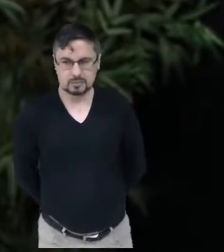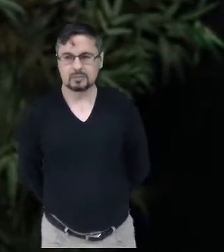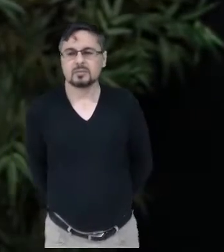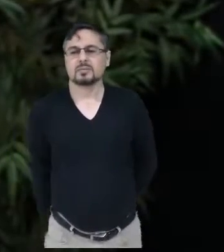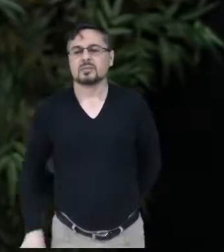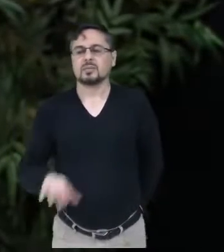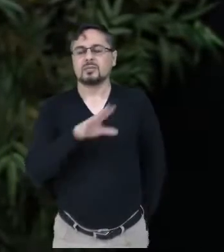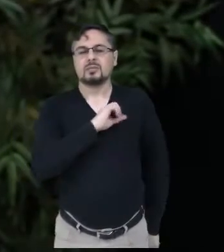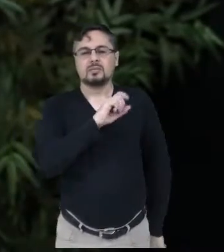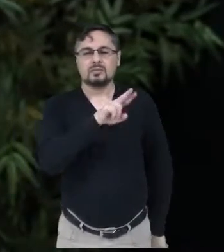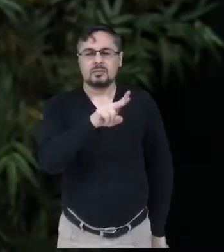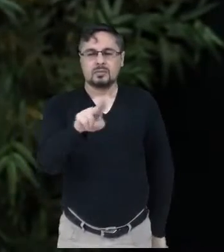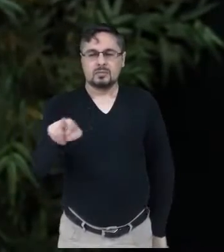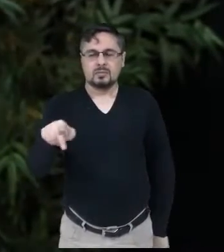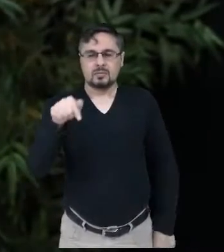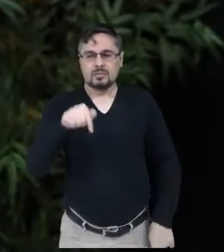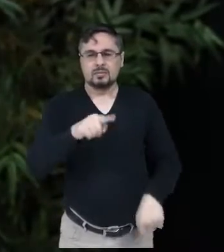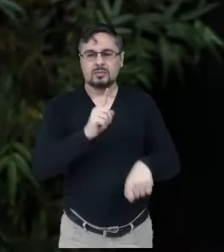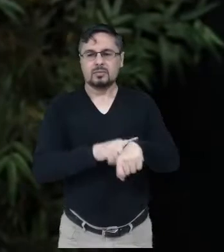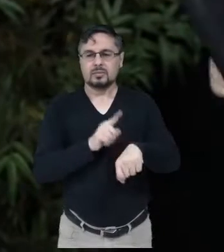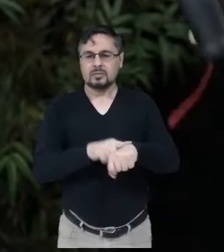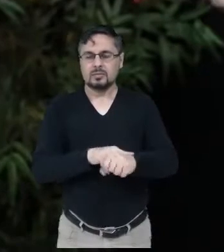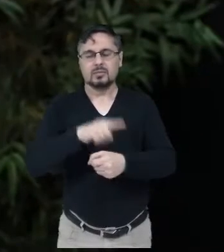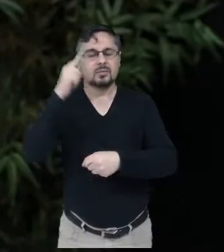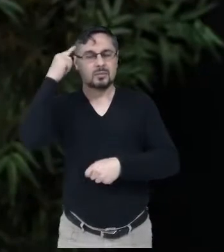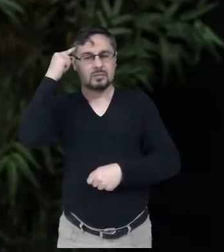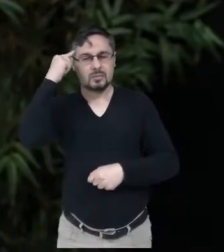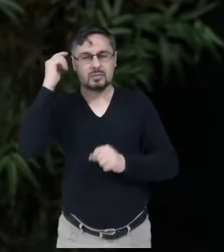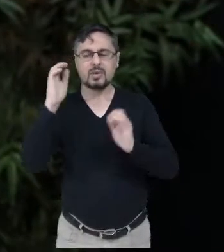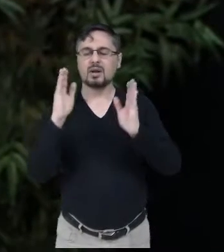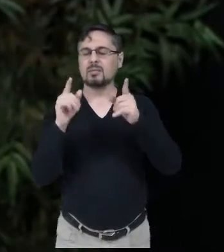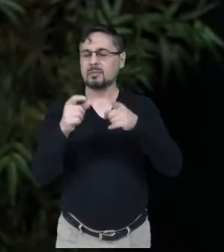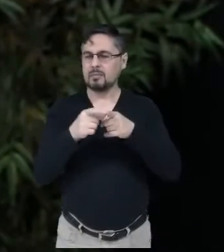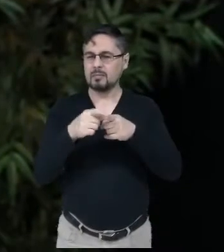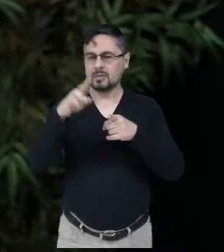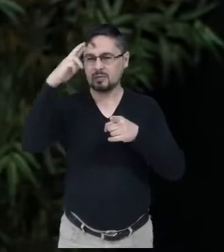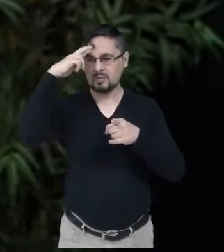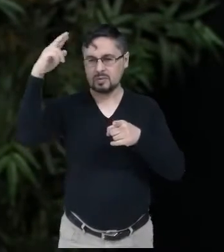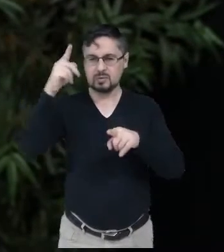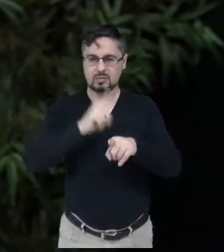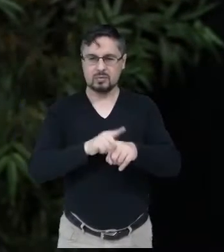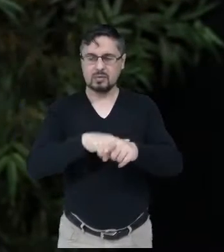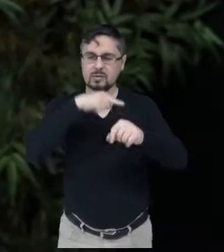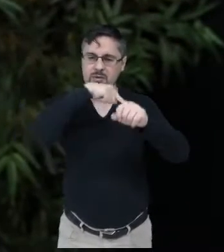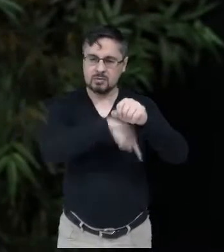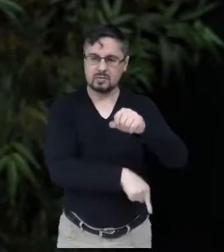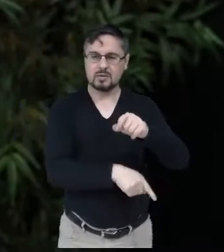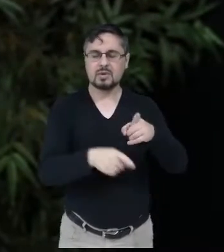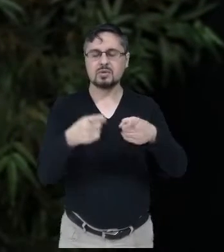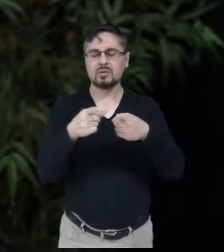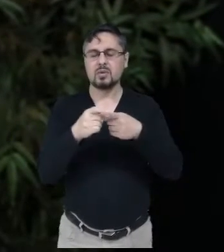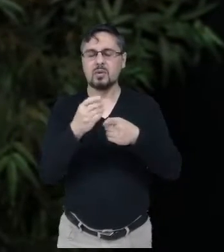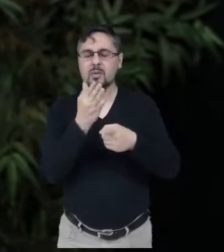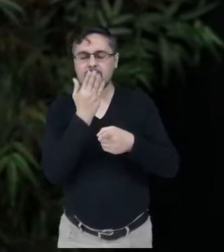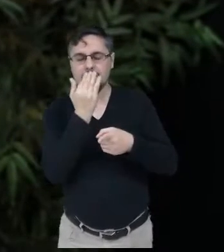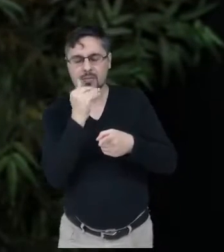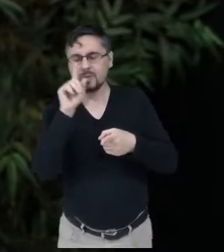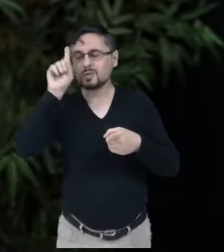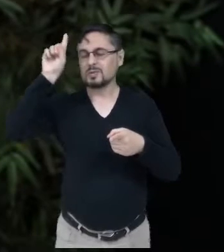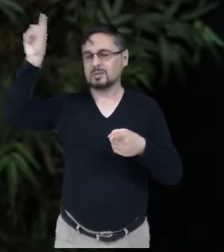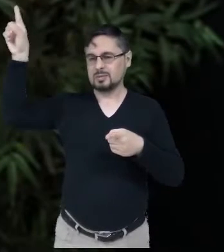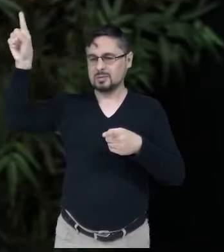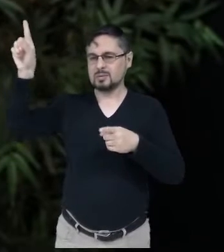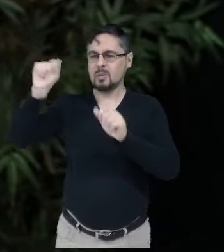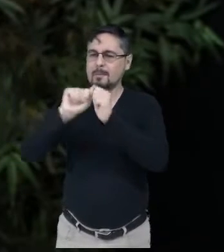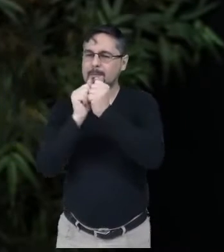Meus amados, esse é o momento da meditação na palavra do Senhor, tempo de nos aprofundarmos no pão de Deus para as nossas vidas. E a expectativa do meu